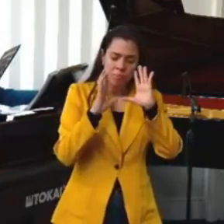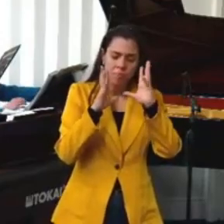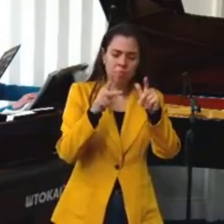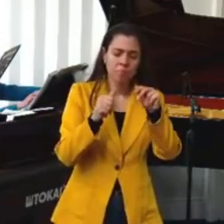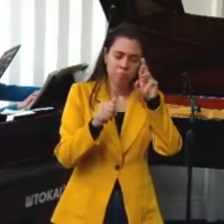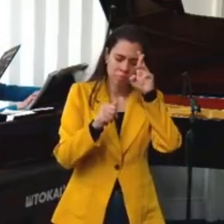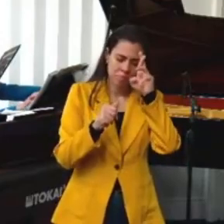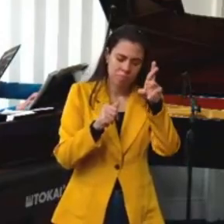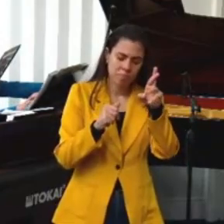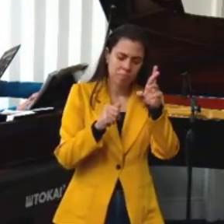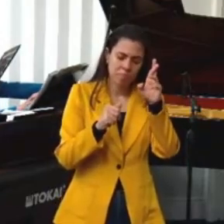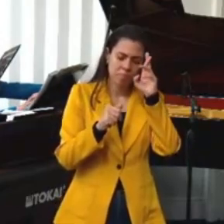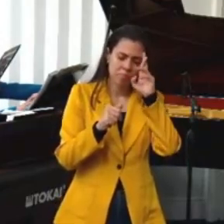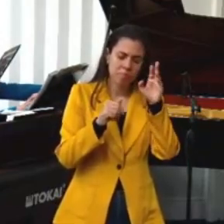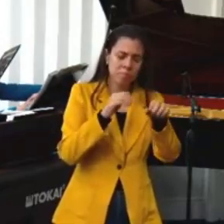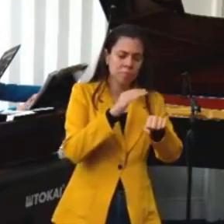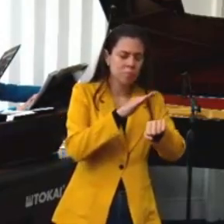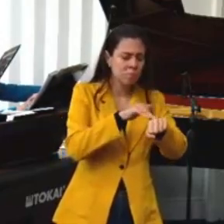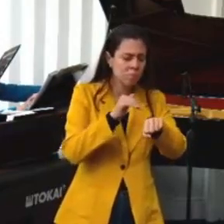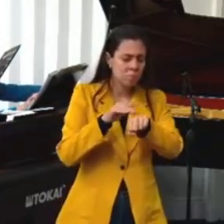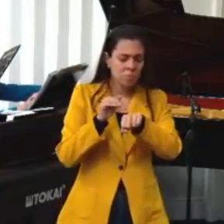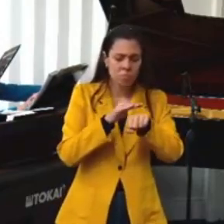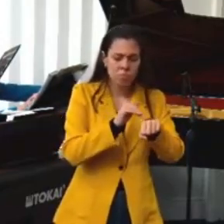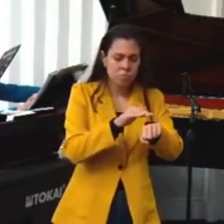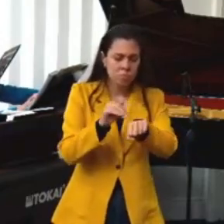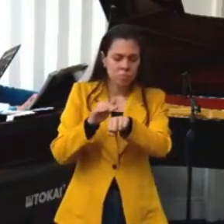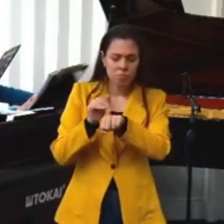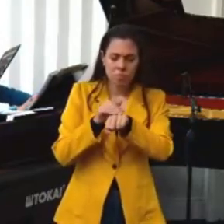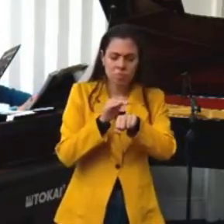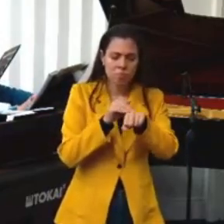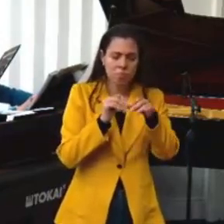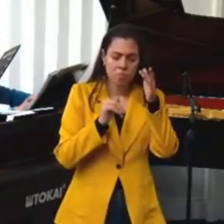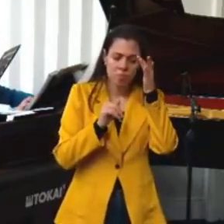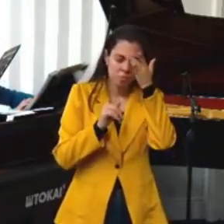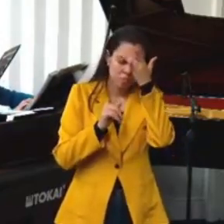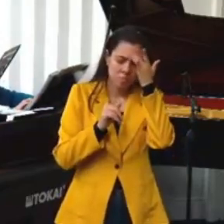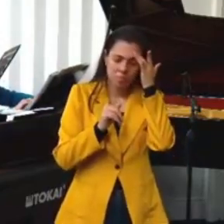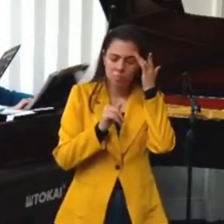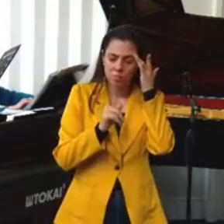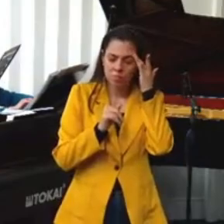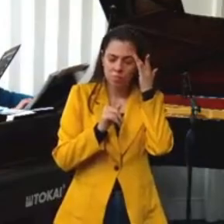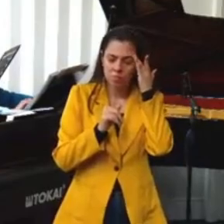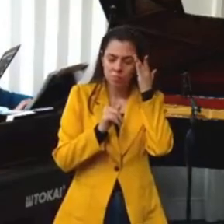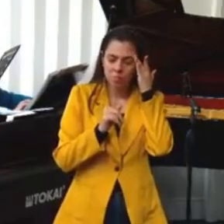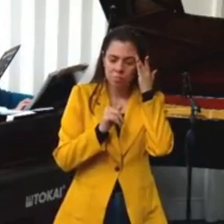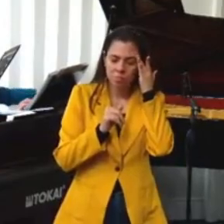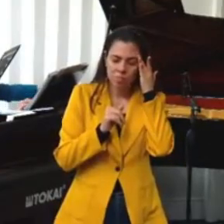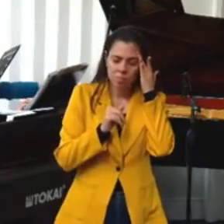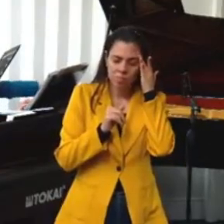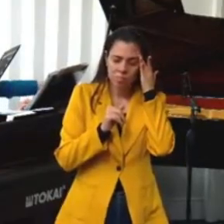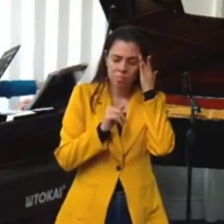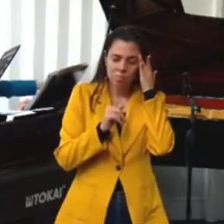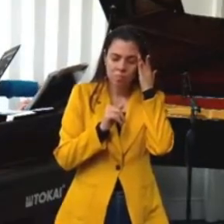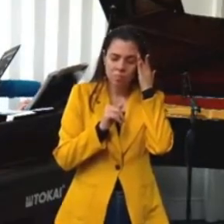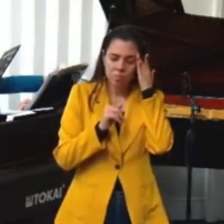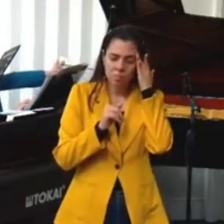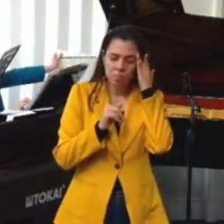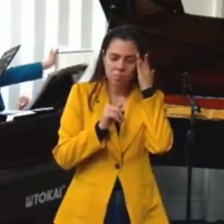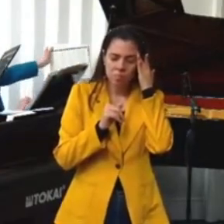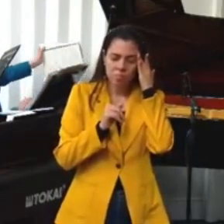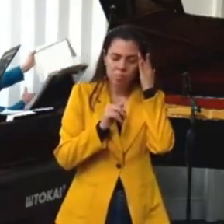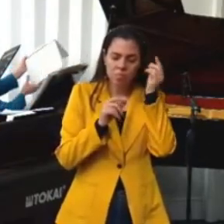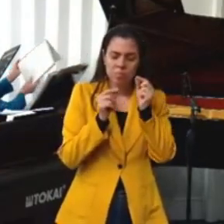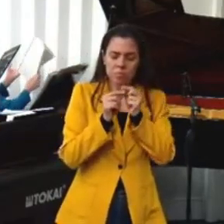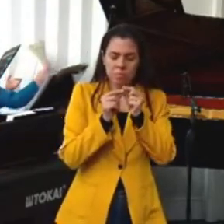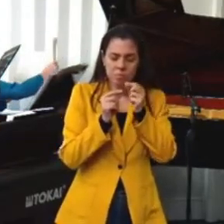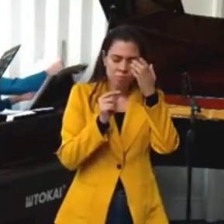estão perdidos, traz de volta aqueles que estão fazendo males a si mesmos, permitindo que o Senhor seja zombado através deles.